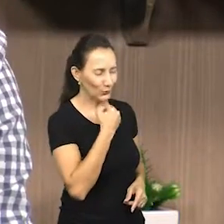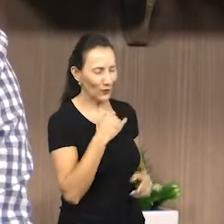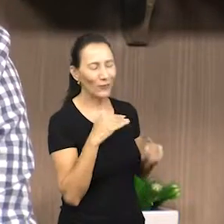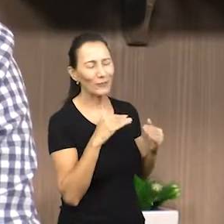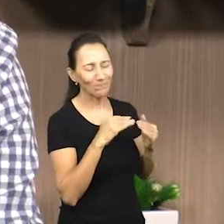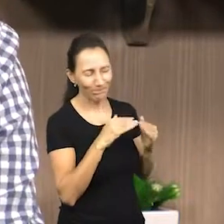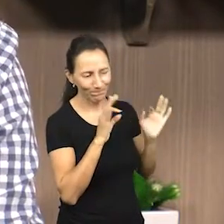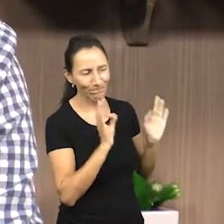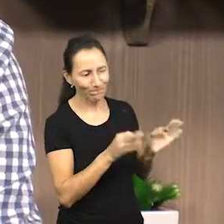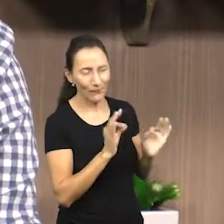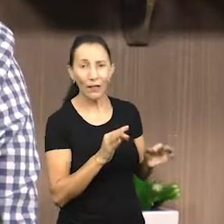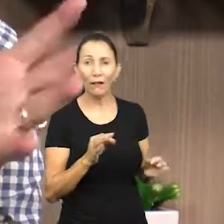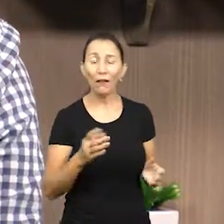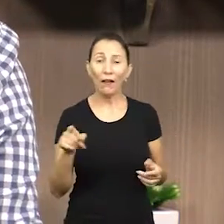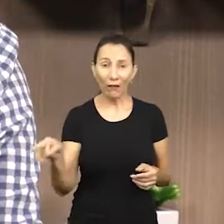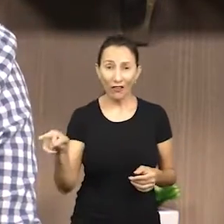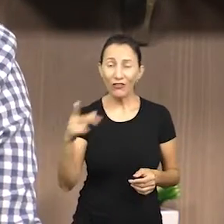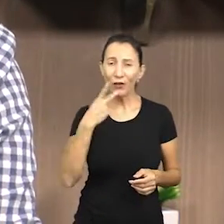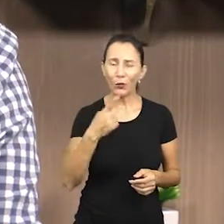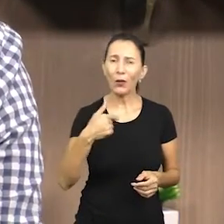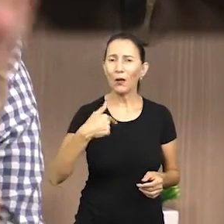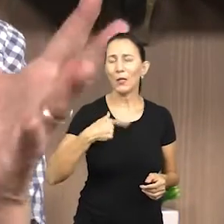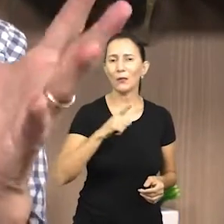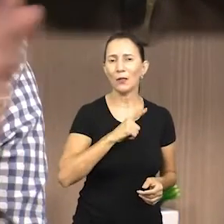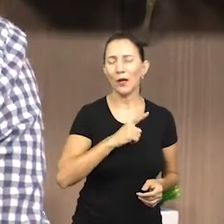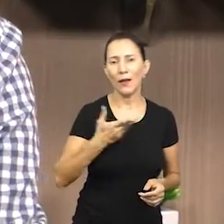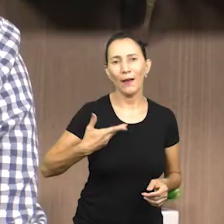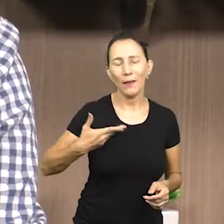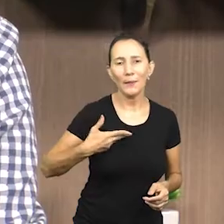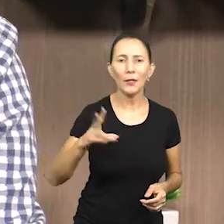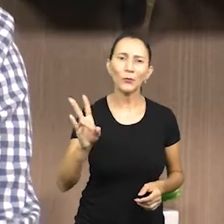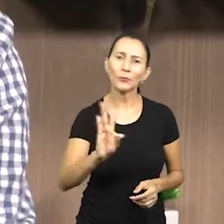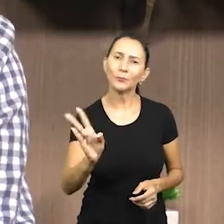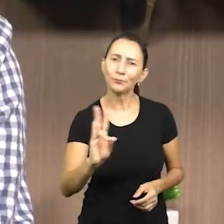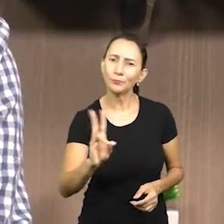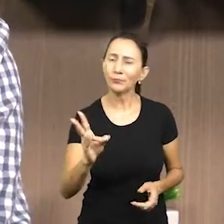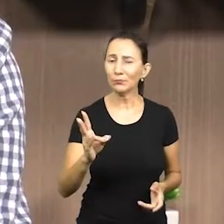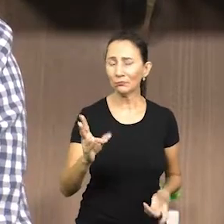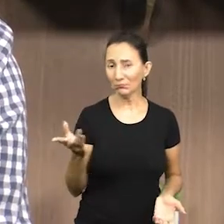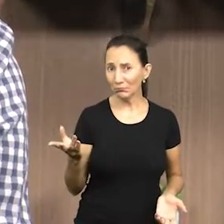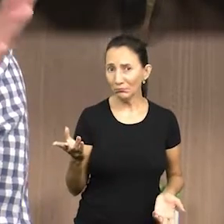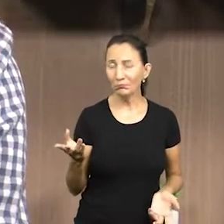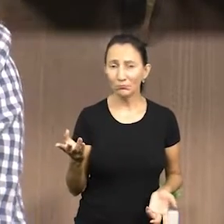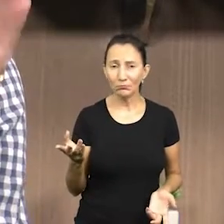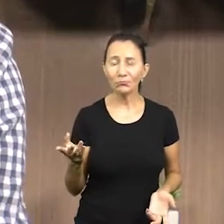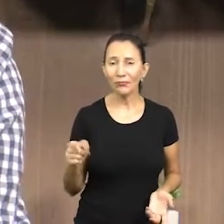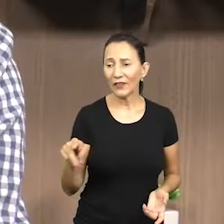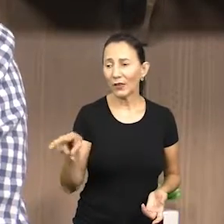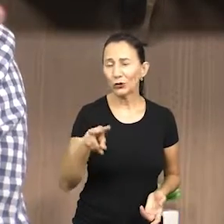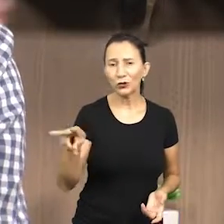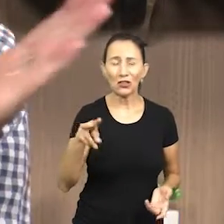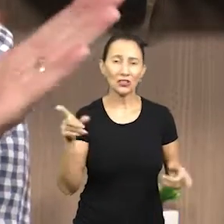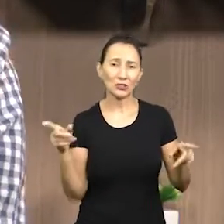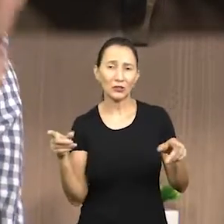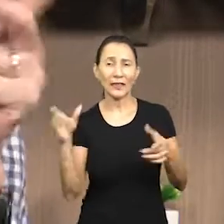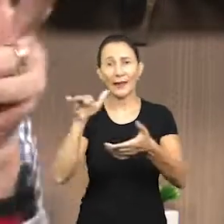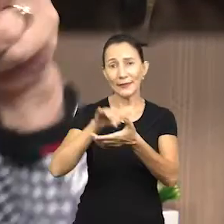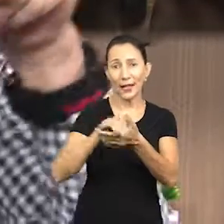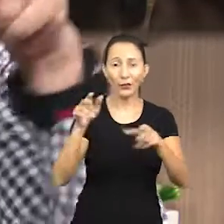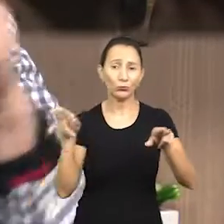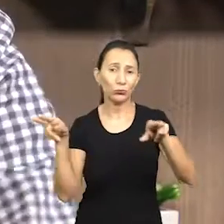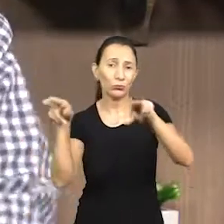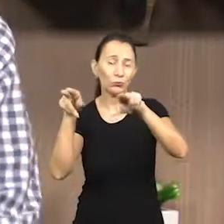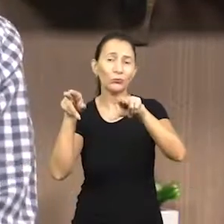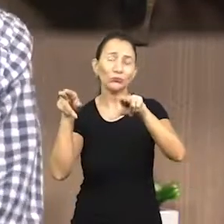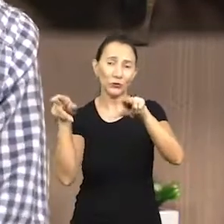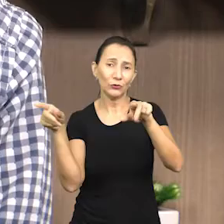púlpito da igreja, eu tenho amigos homossexuais, eu tenho amigos que vivem juntos, casados,